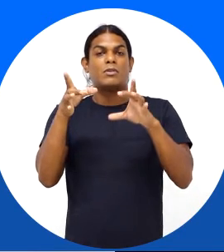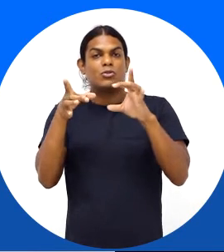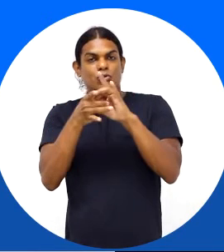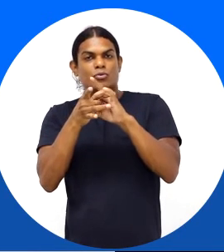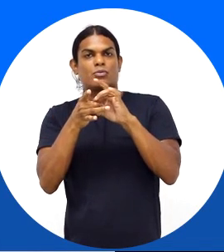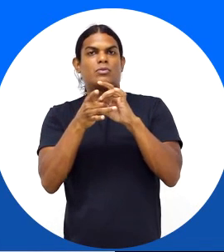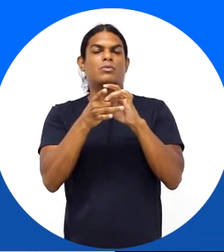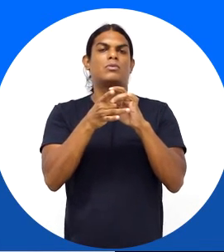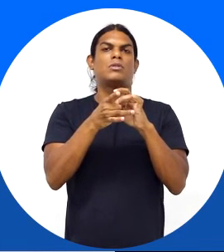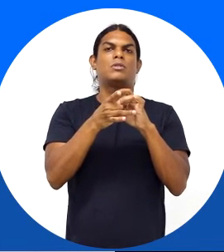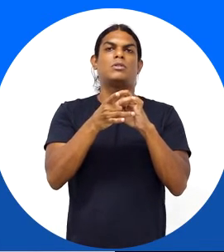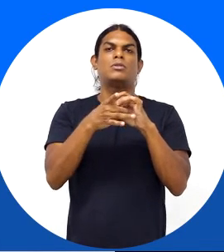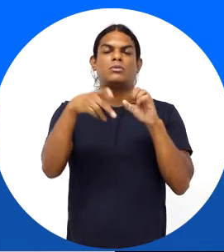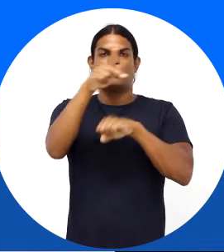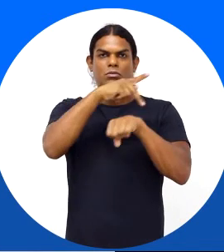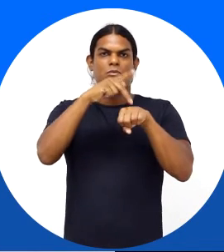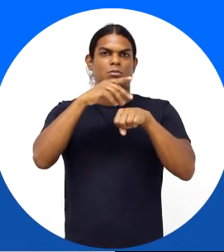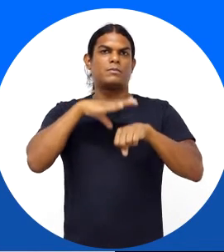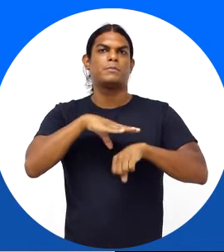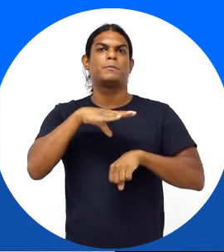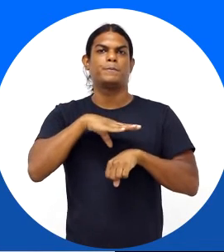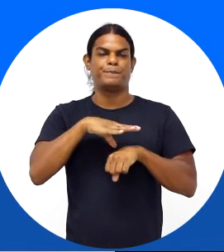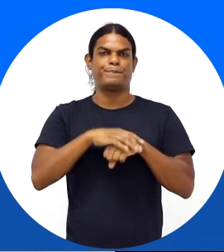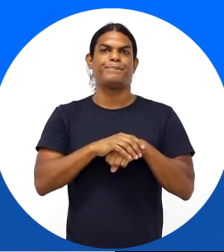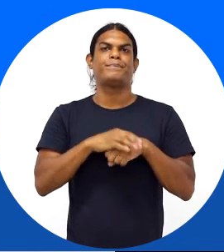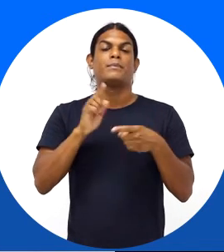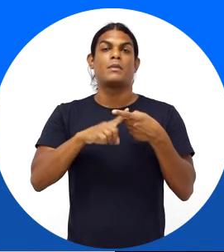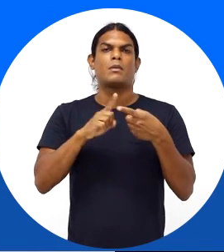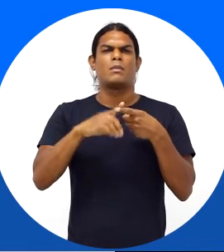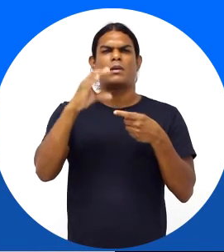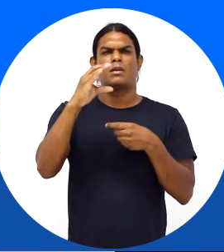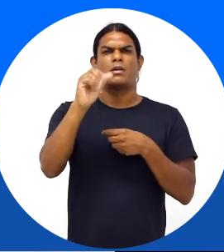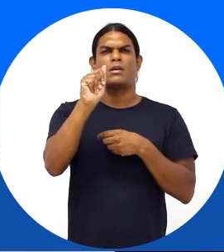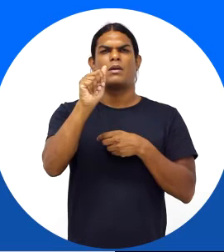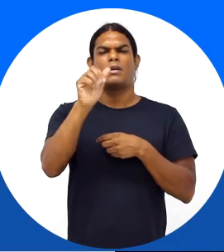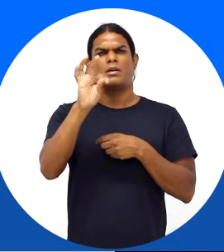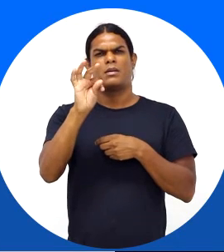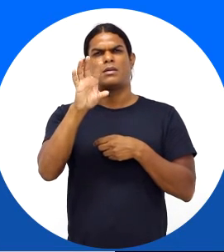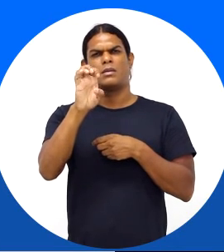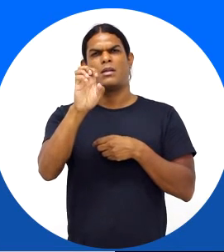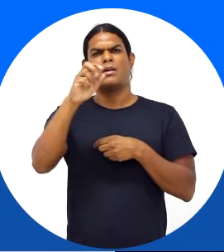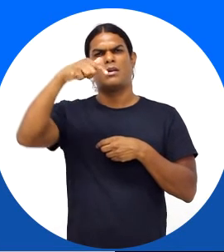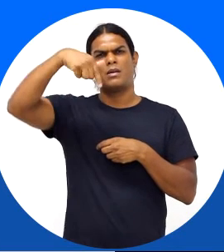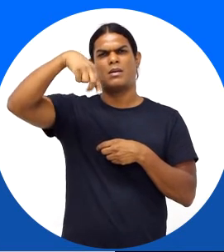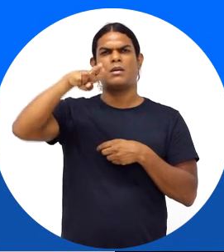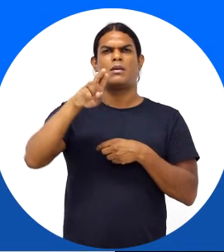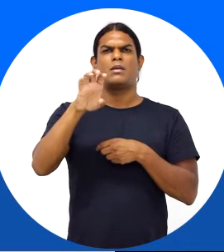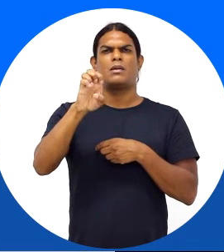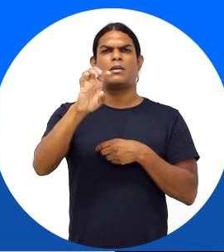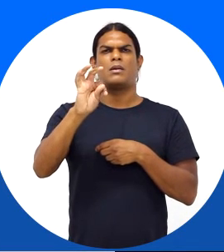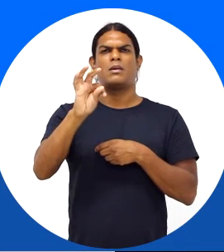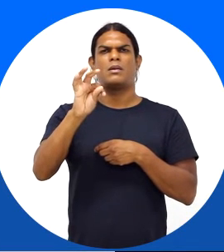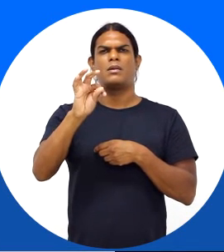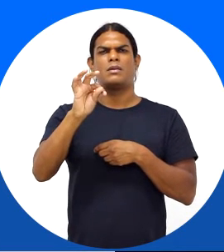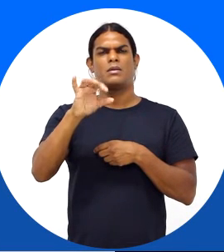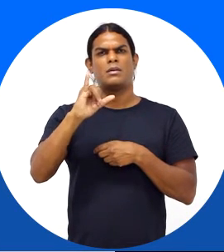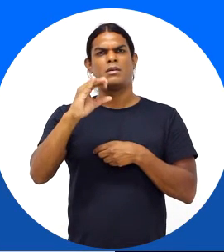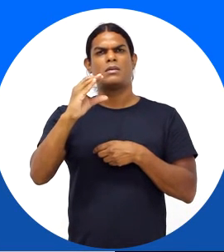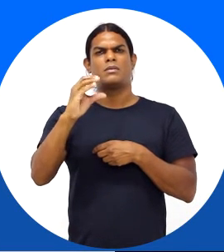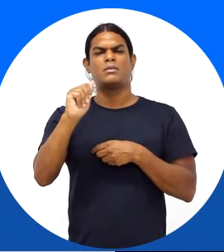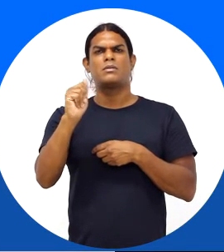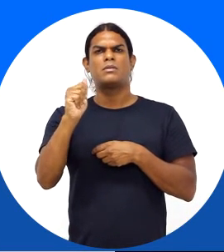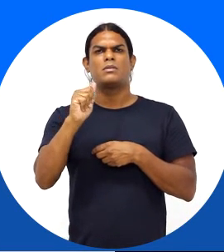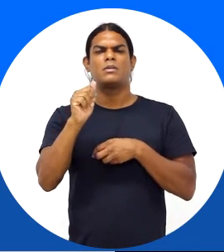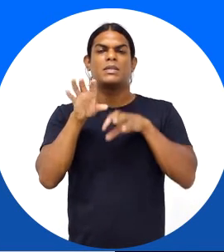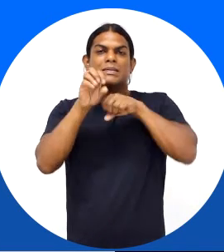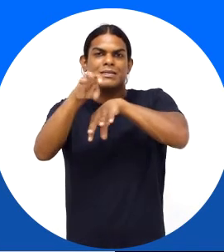estão inseridos a literatura chamada catequética, que era justamente para catequizar, ensinar os índios e os